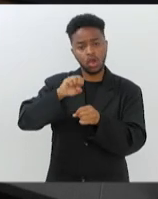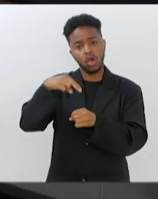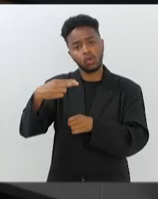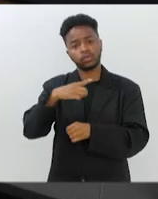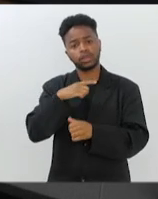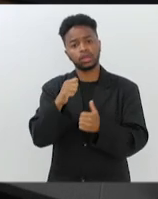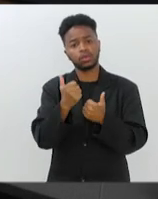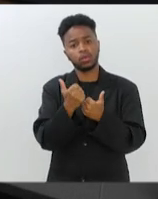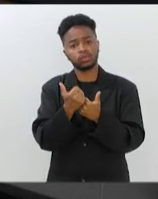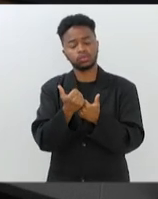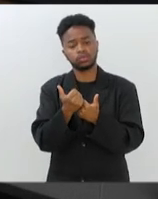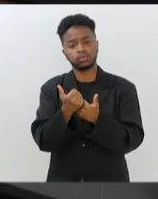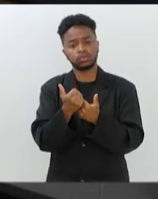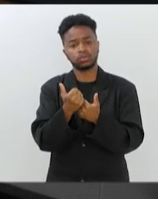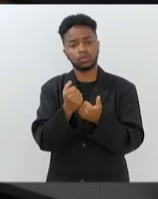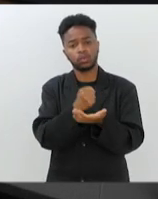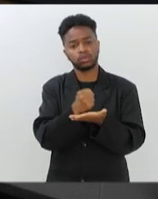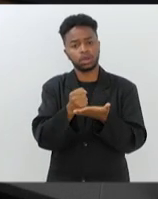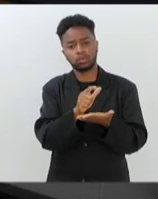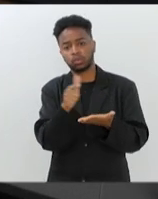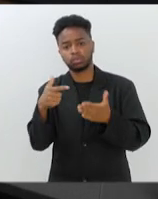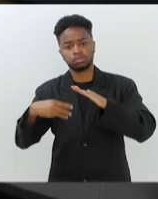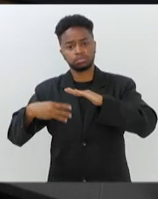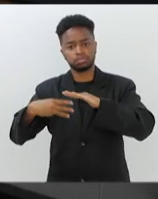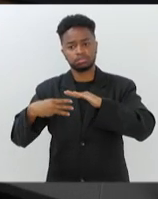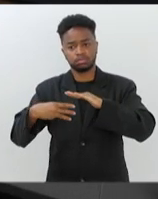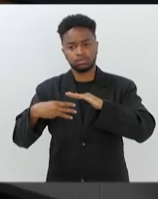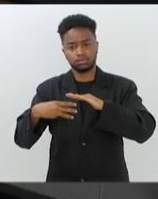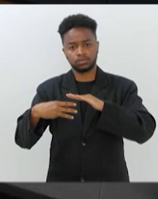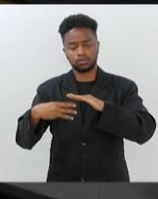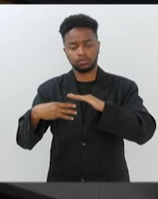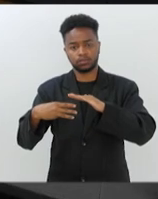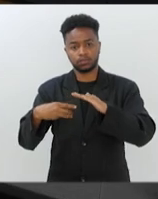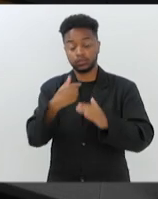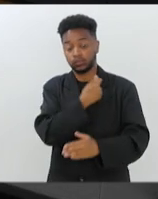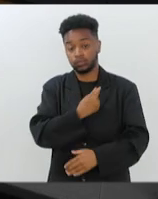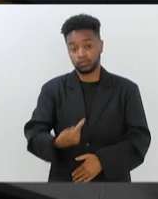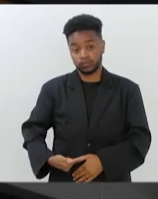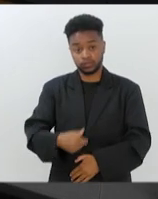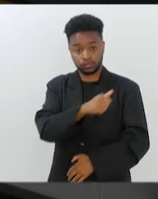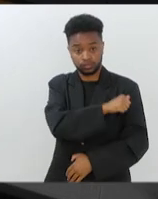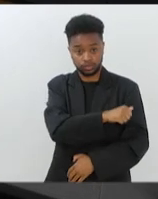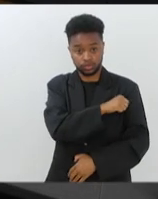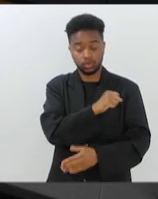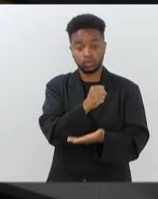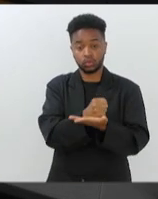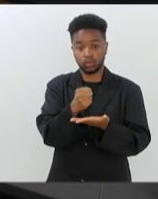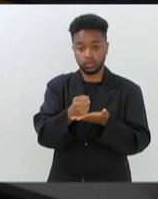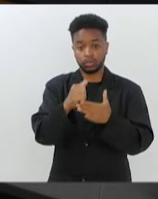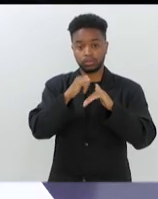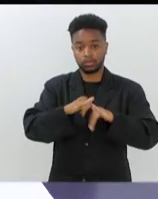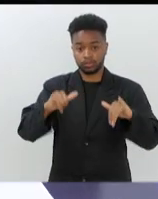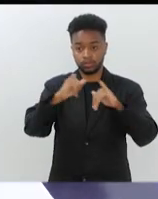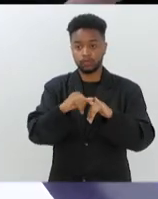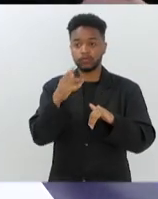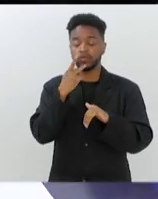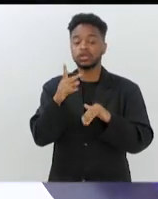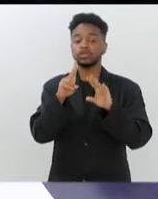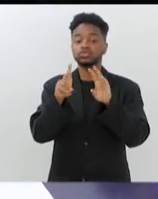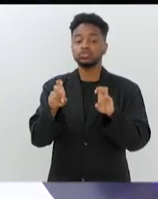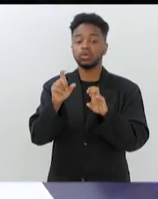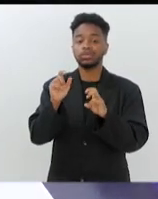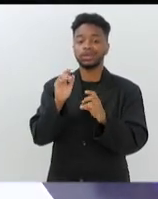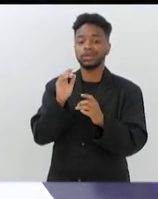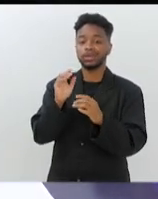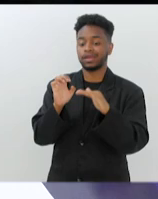subcontratas terceirizada geralmente dentro desse processo o governo do Rio no contrato de Publicidade tratam únic e exclusivamente com as